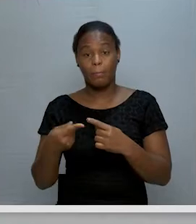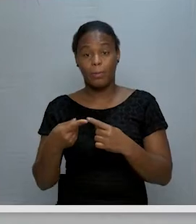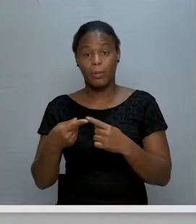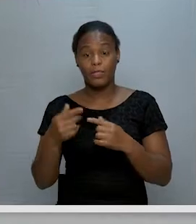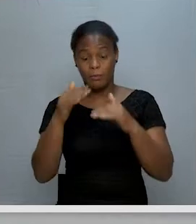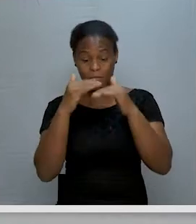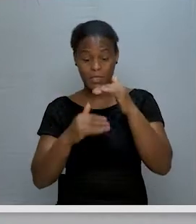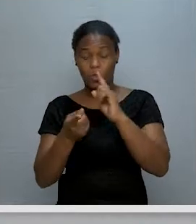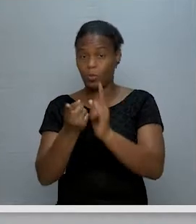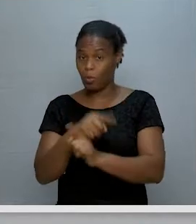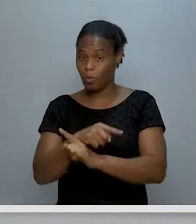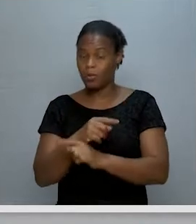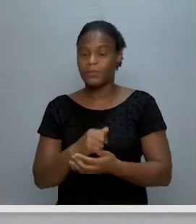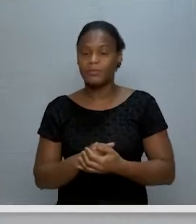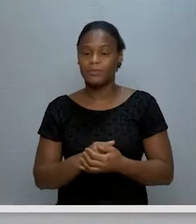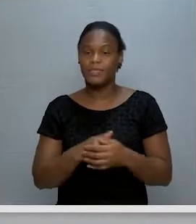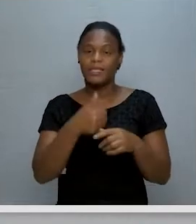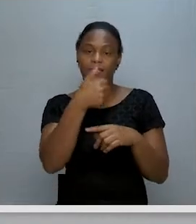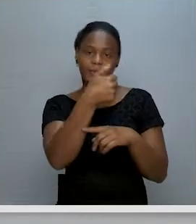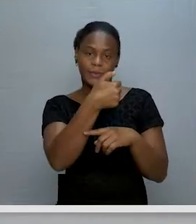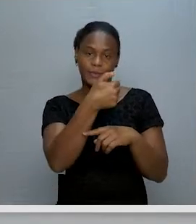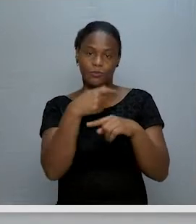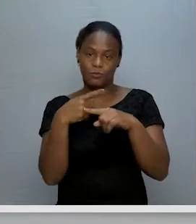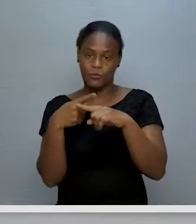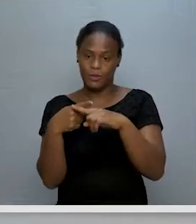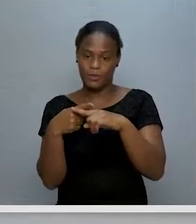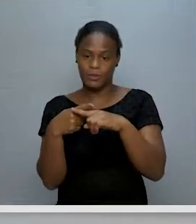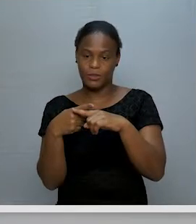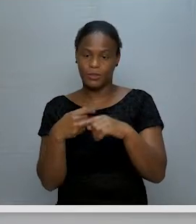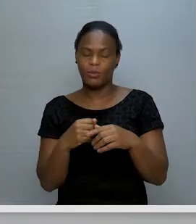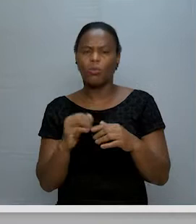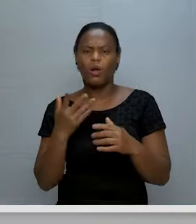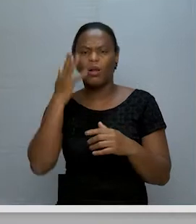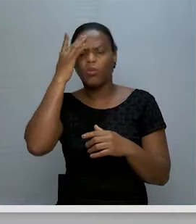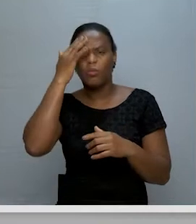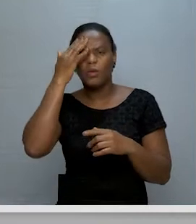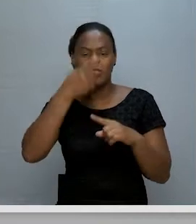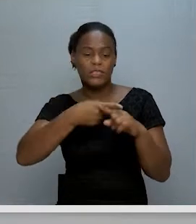a próxima fração. 5 vezes